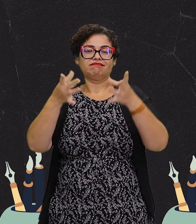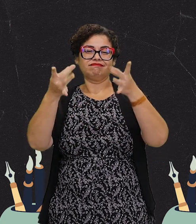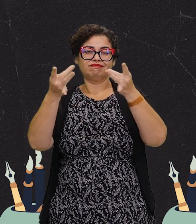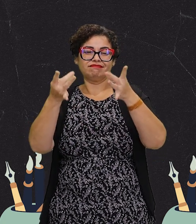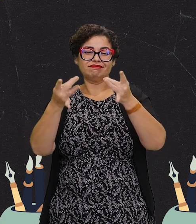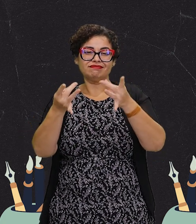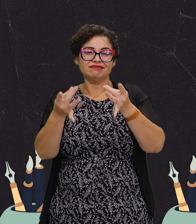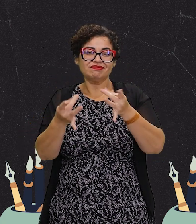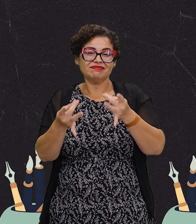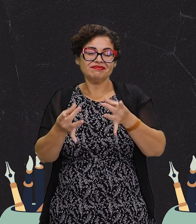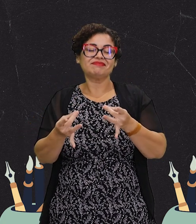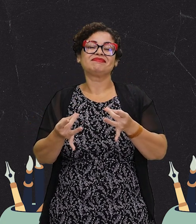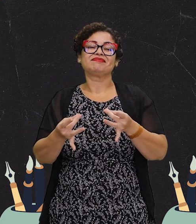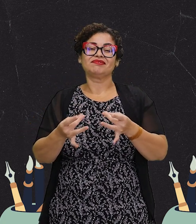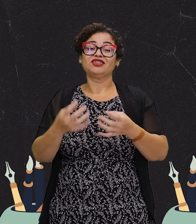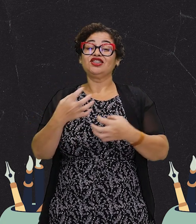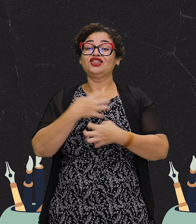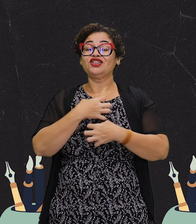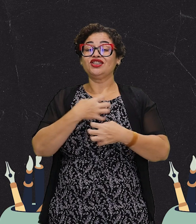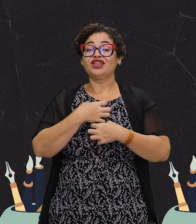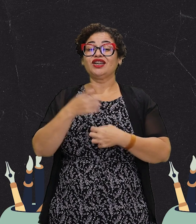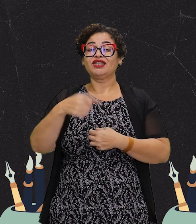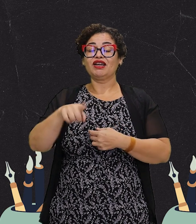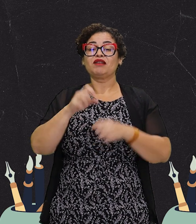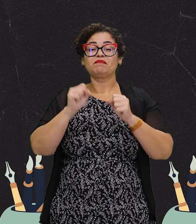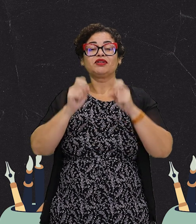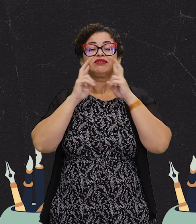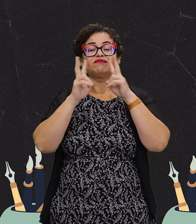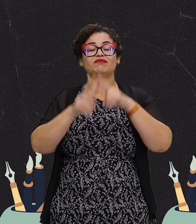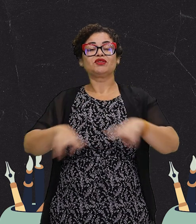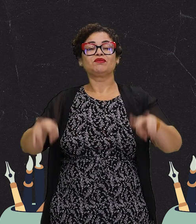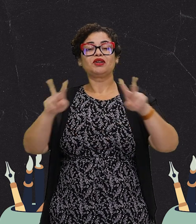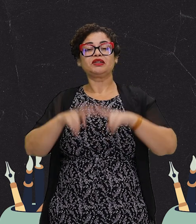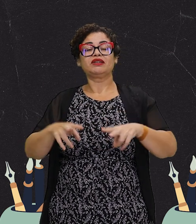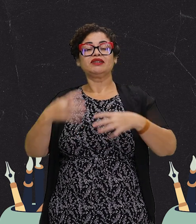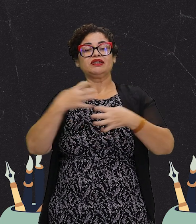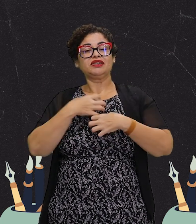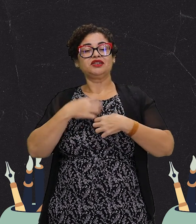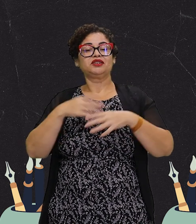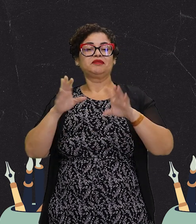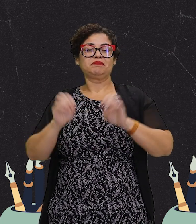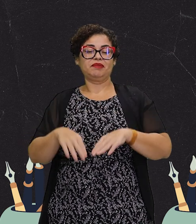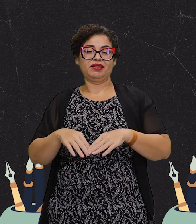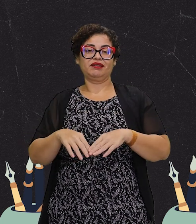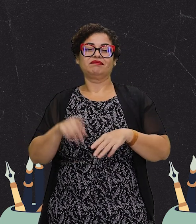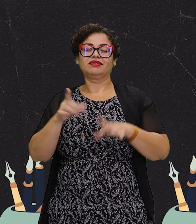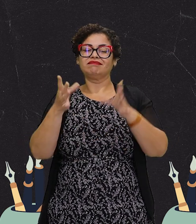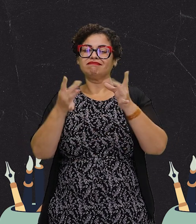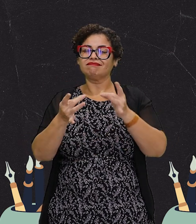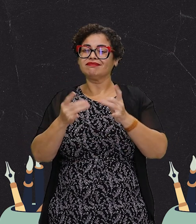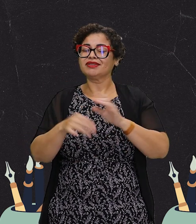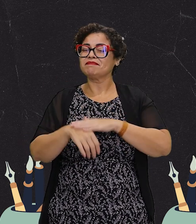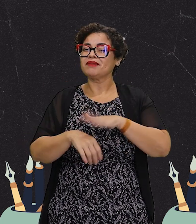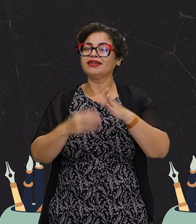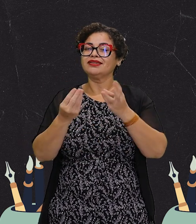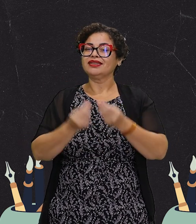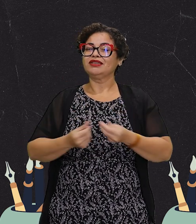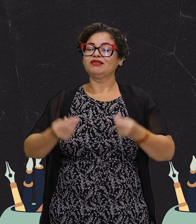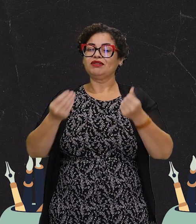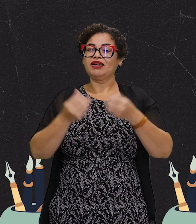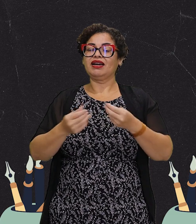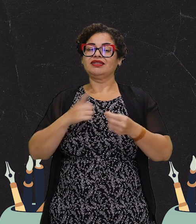acontecimentos, descreva-os, de maneira que ele possa visualizá-los e senti-los. Use